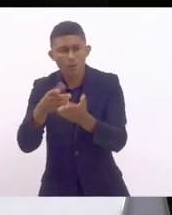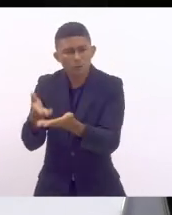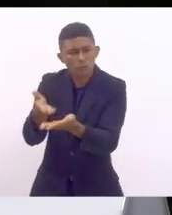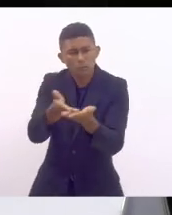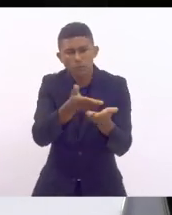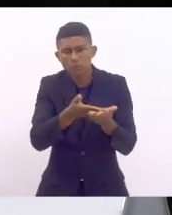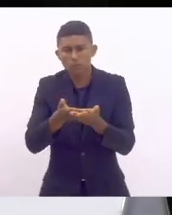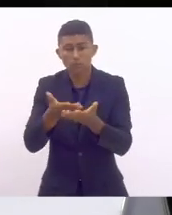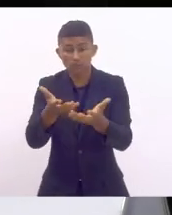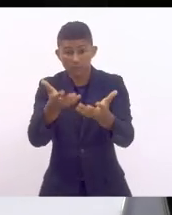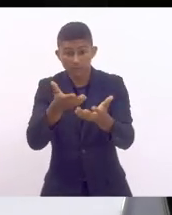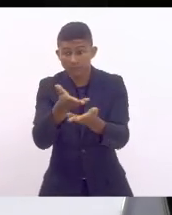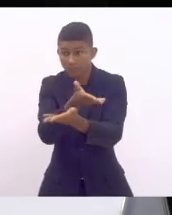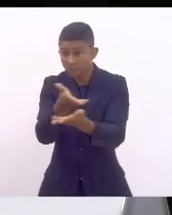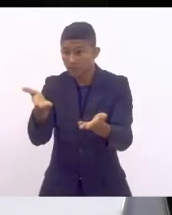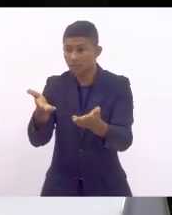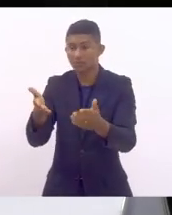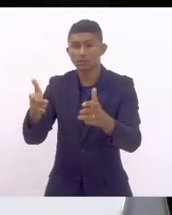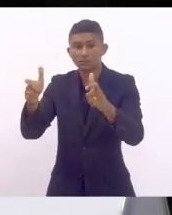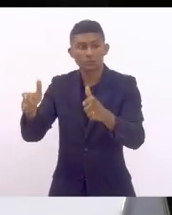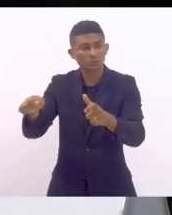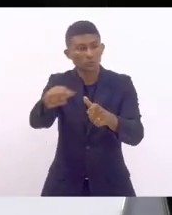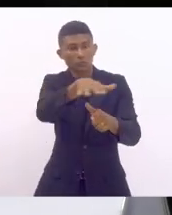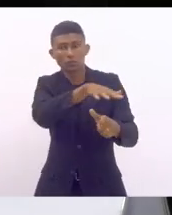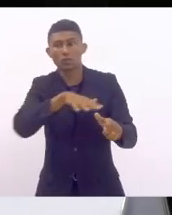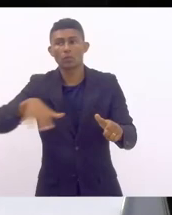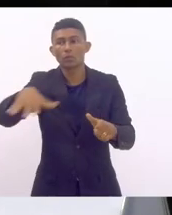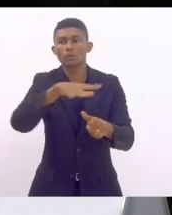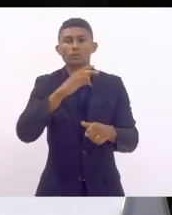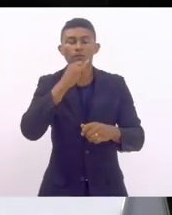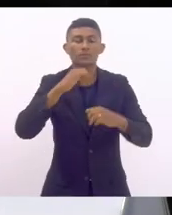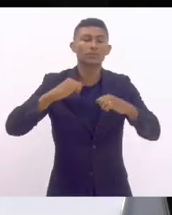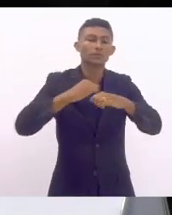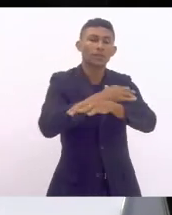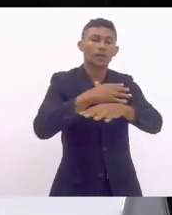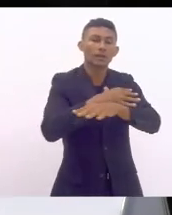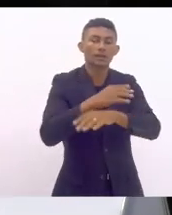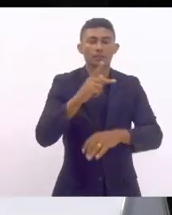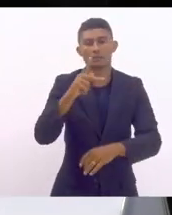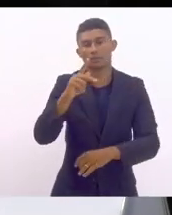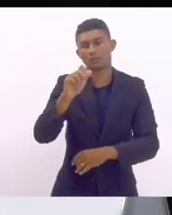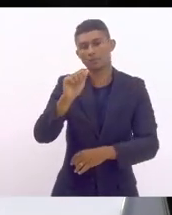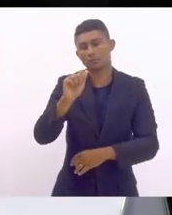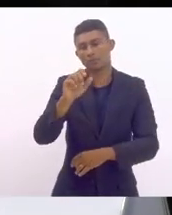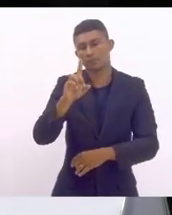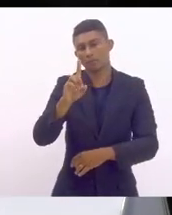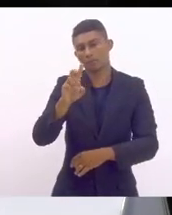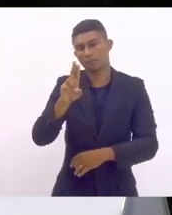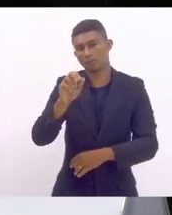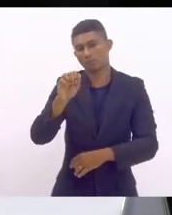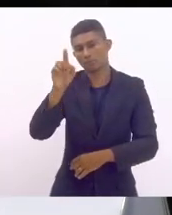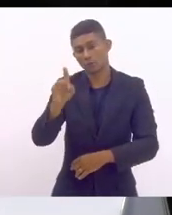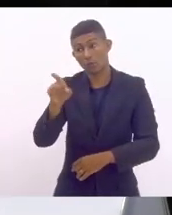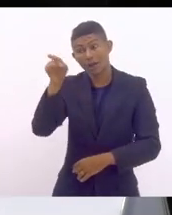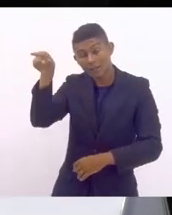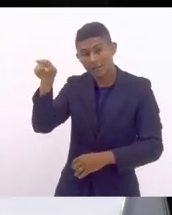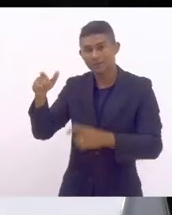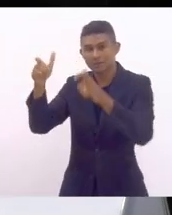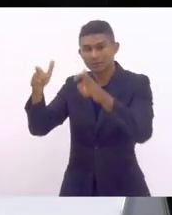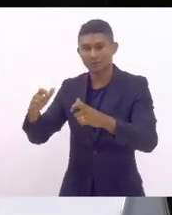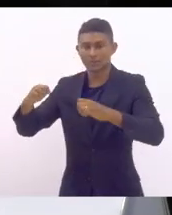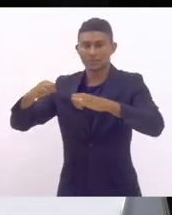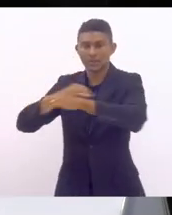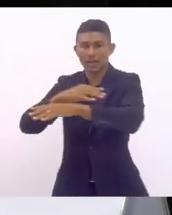desenvolvimento da economia em regiões então por exemplo Santo Antônio de Pádua é havia um movimento de vazamento econômico daquela região